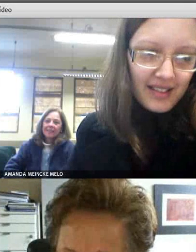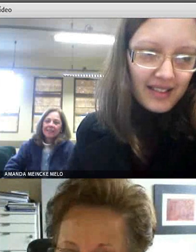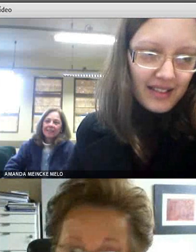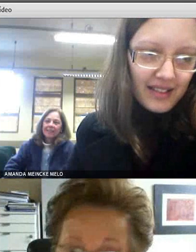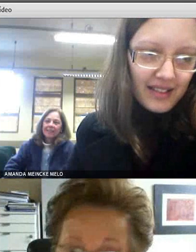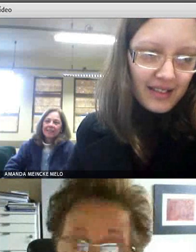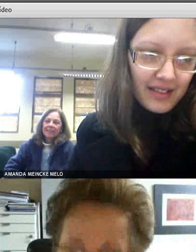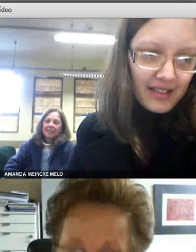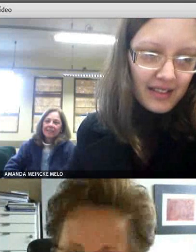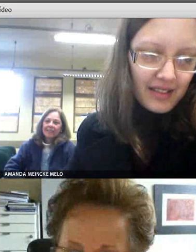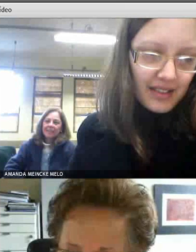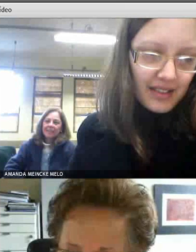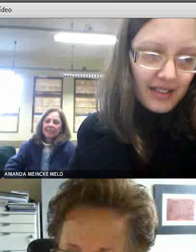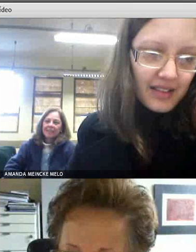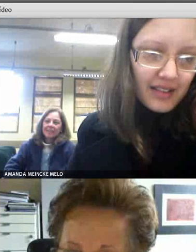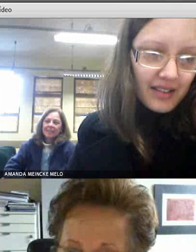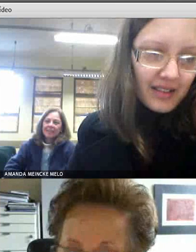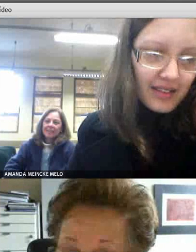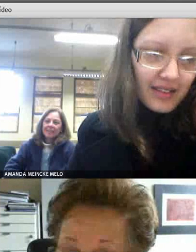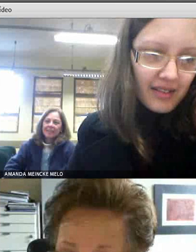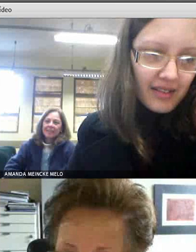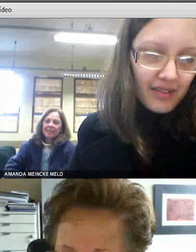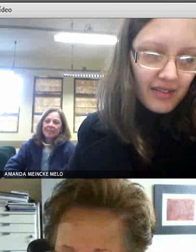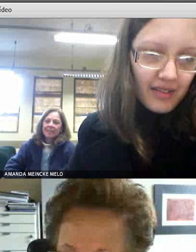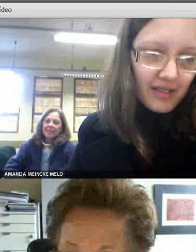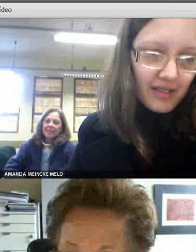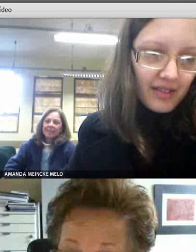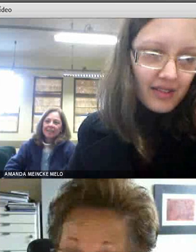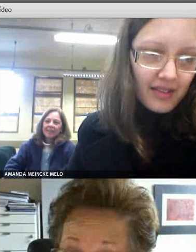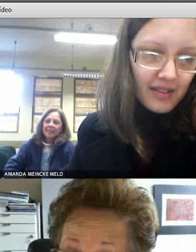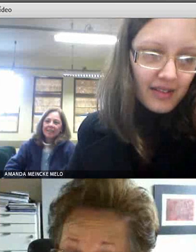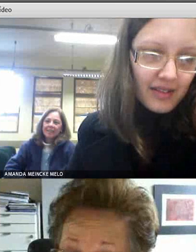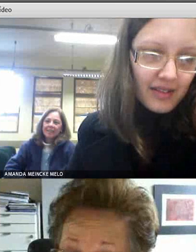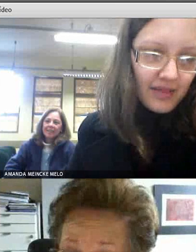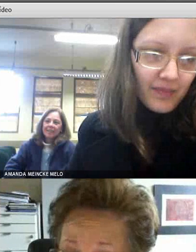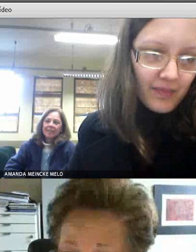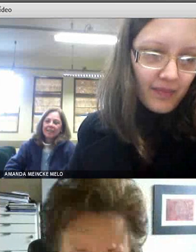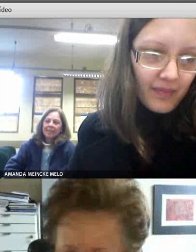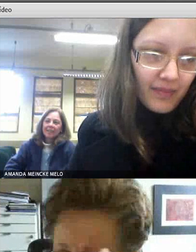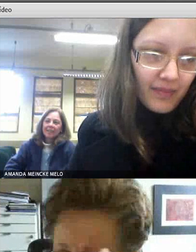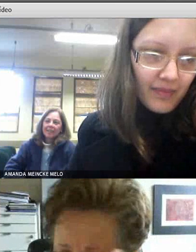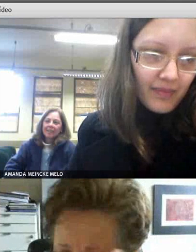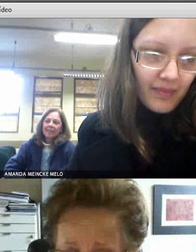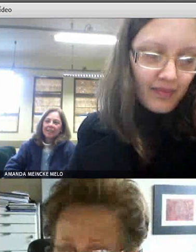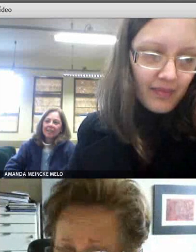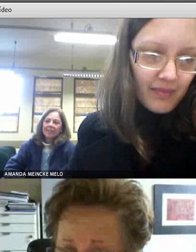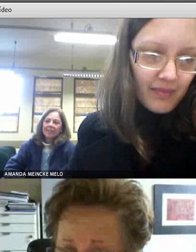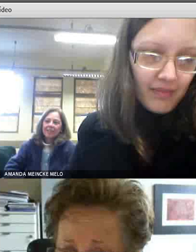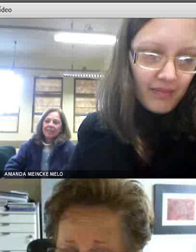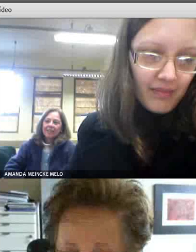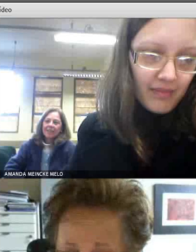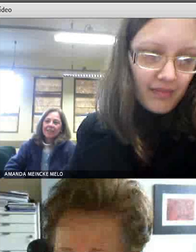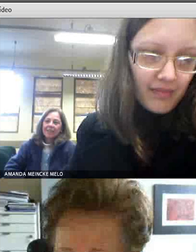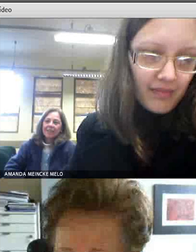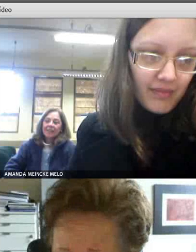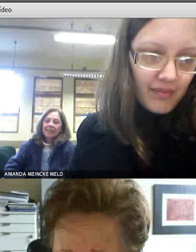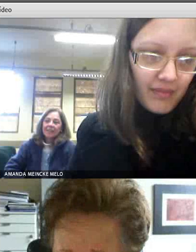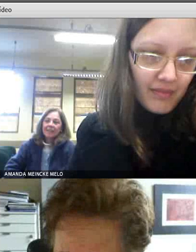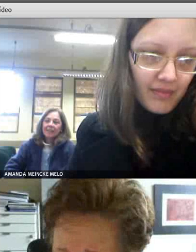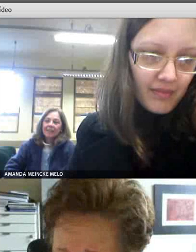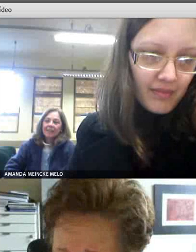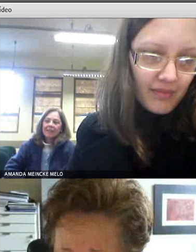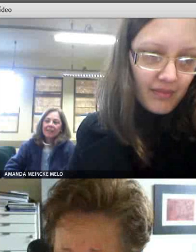nós vamos ver o que acontece com essa criança. Qual é a mudança de aprendizagem? E eles disseram, mas os objetos a gente faz o